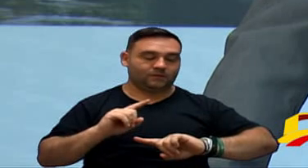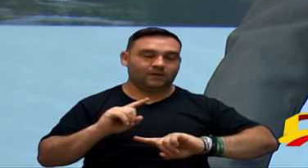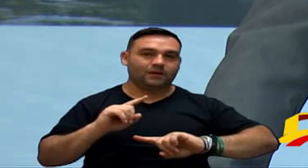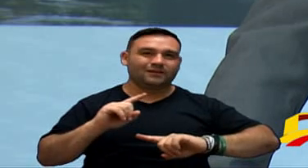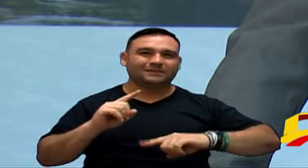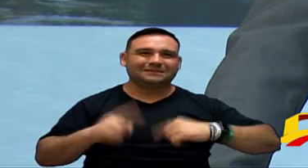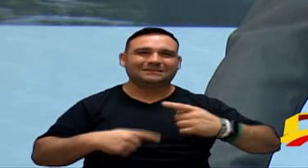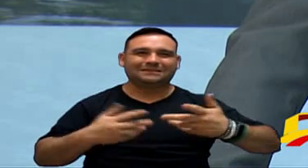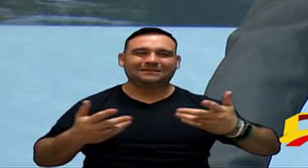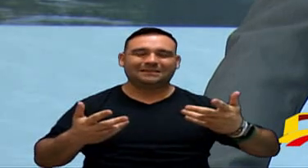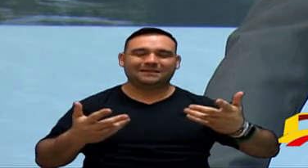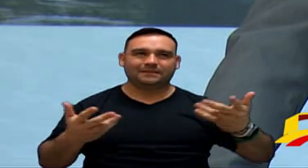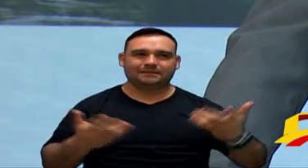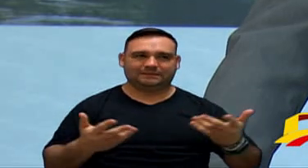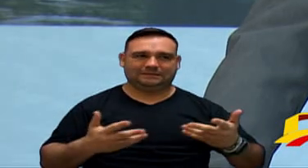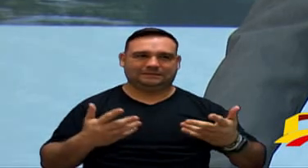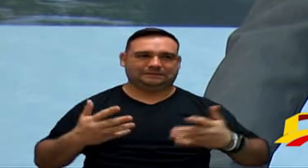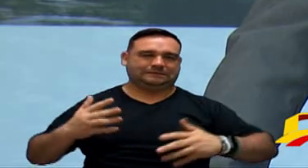uma